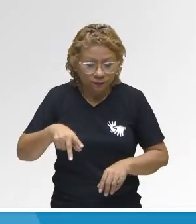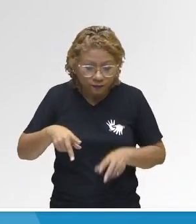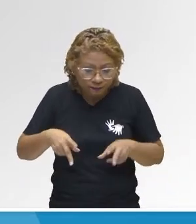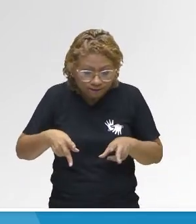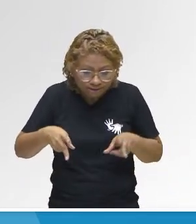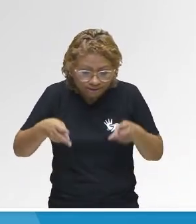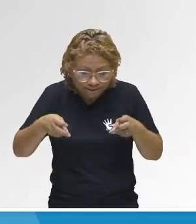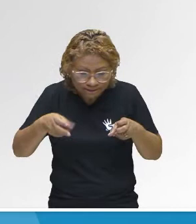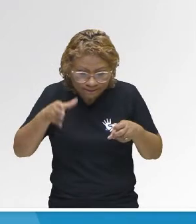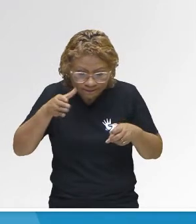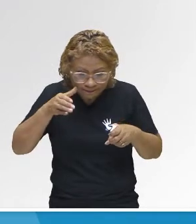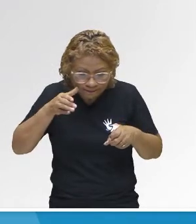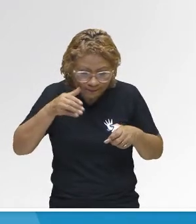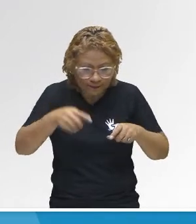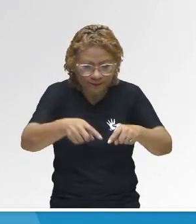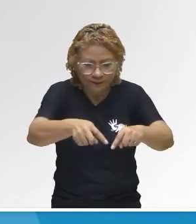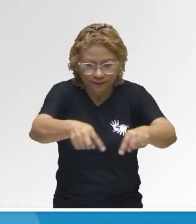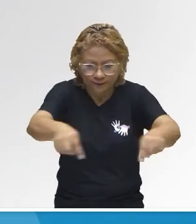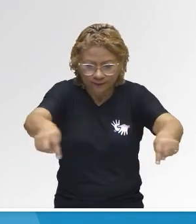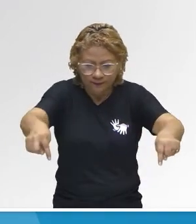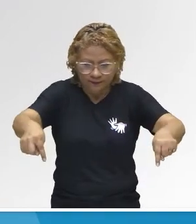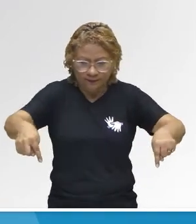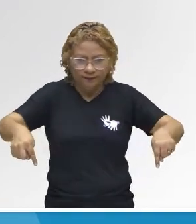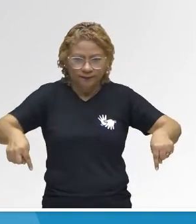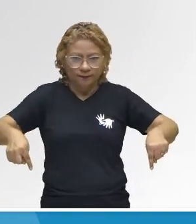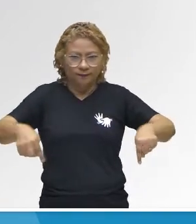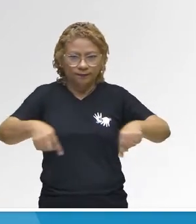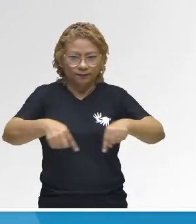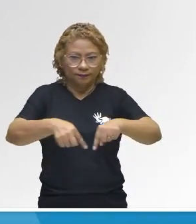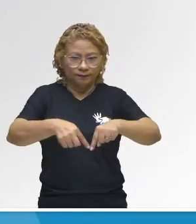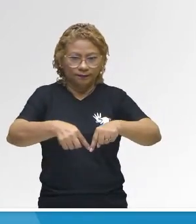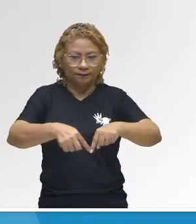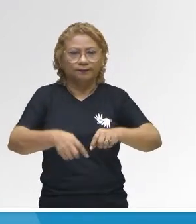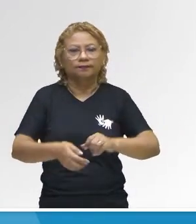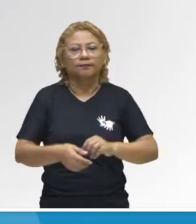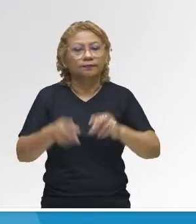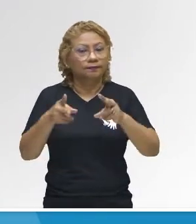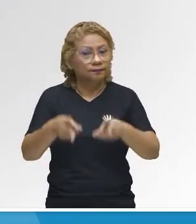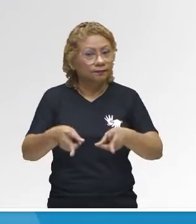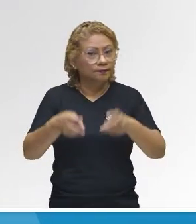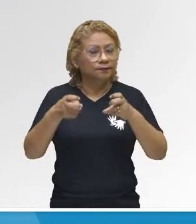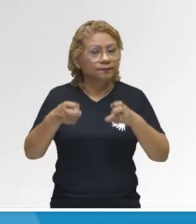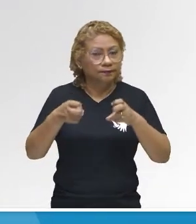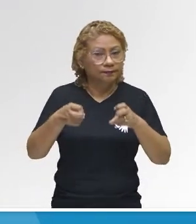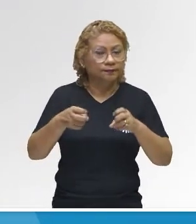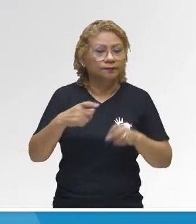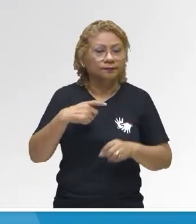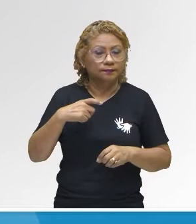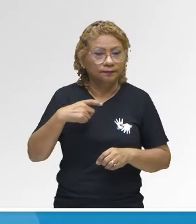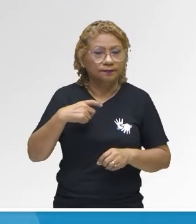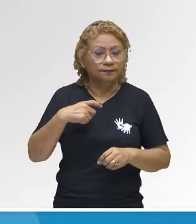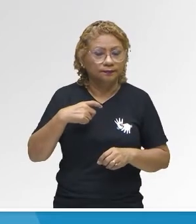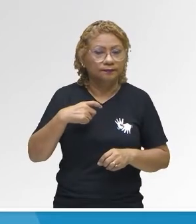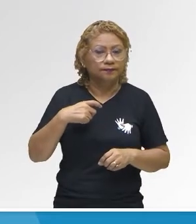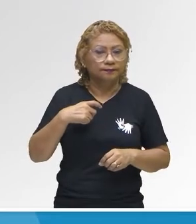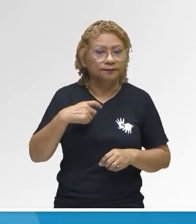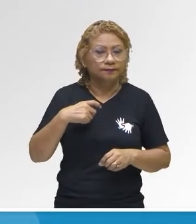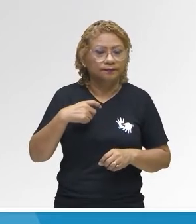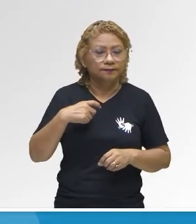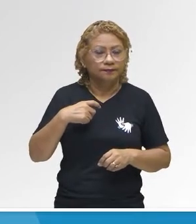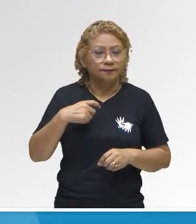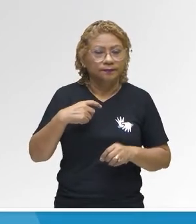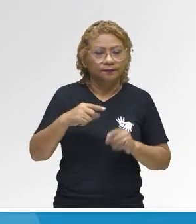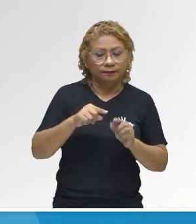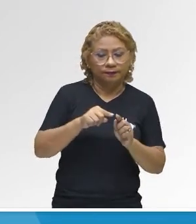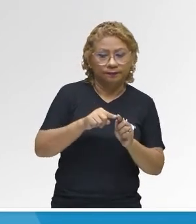esse plano, tá? Ela não está paralela ao plano. Percebam que ela tem aqui um grau de inclinação,